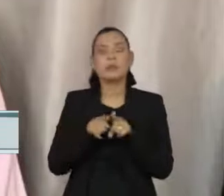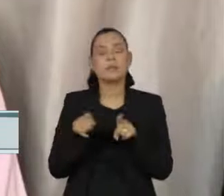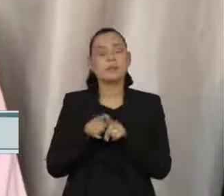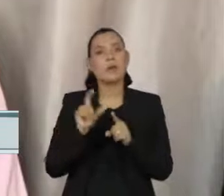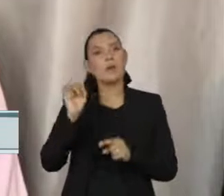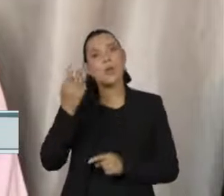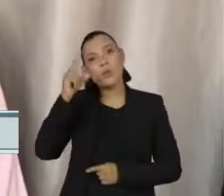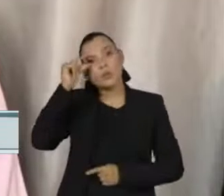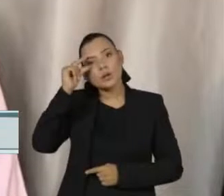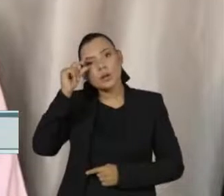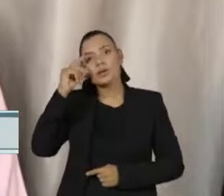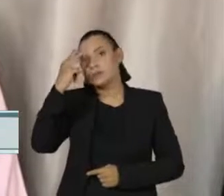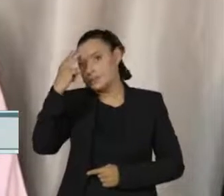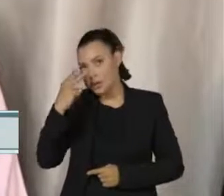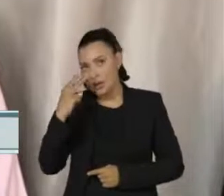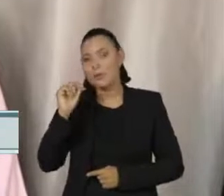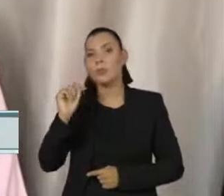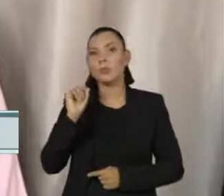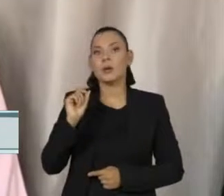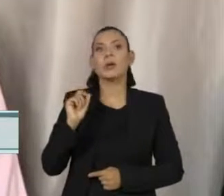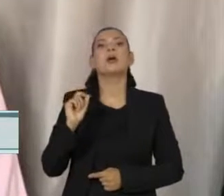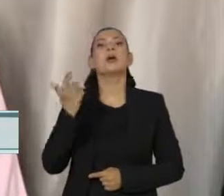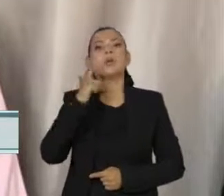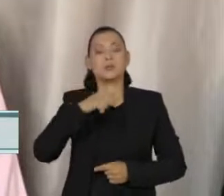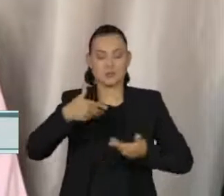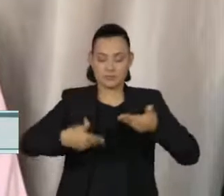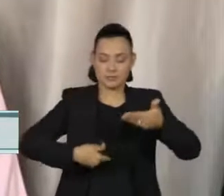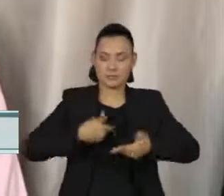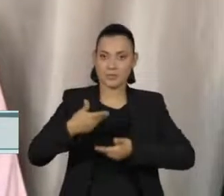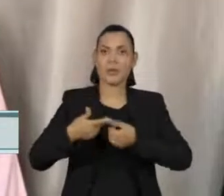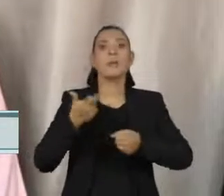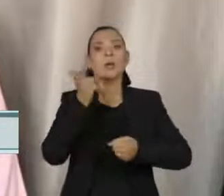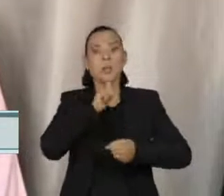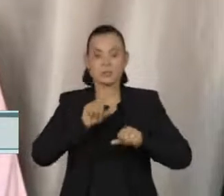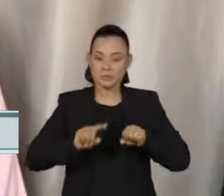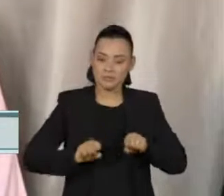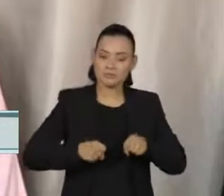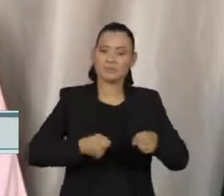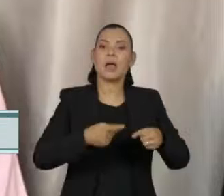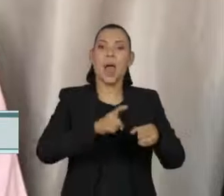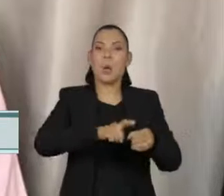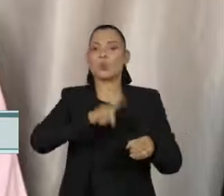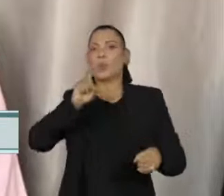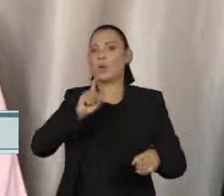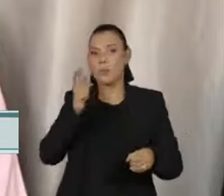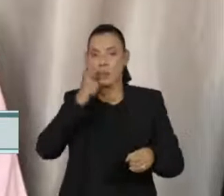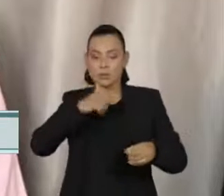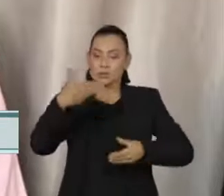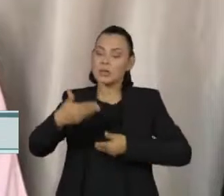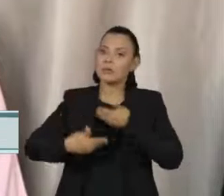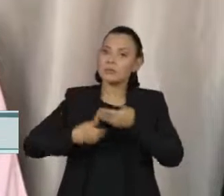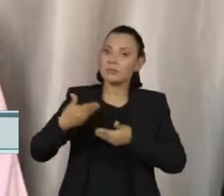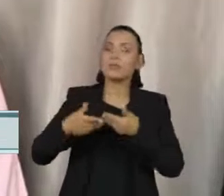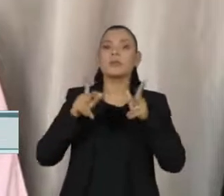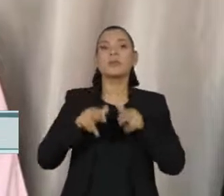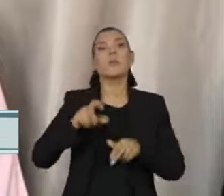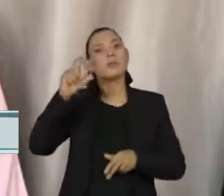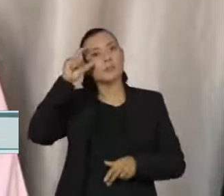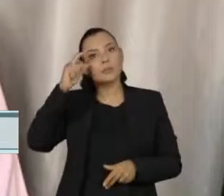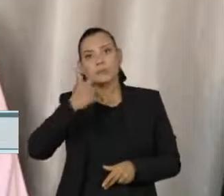baixa visão, a habilitação e a reabilitação. O acompanhamento de uma entidade como a